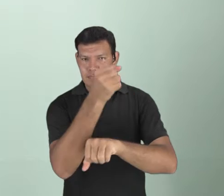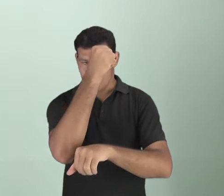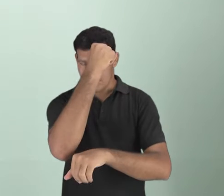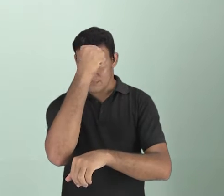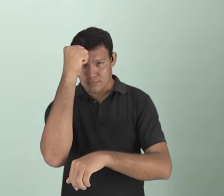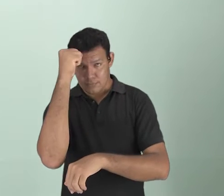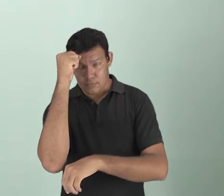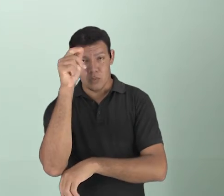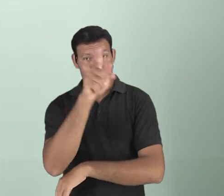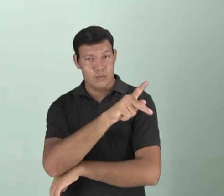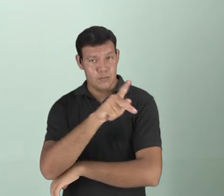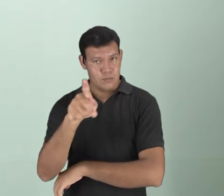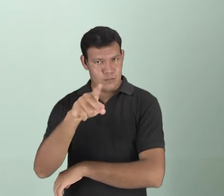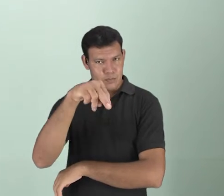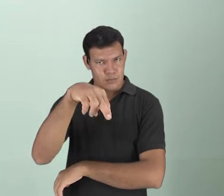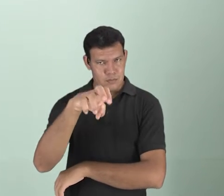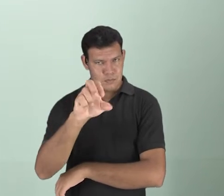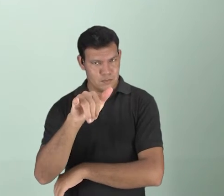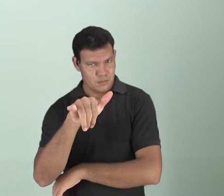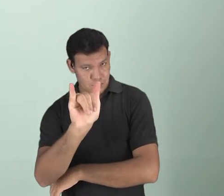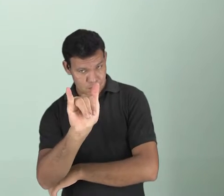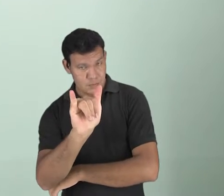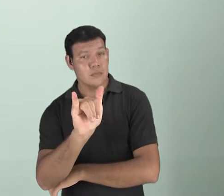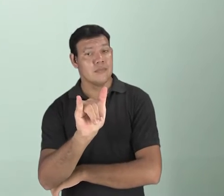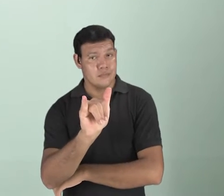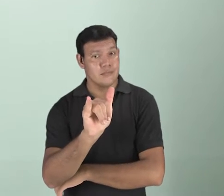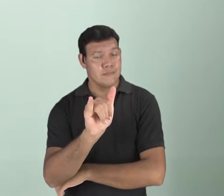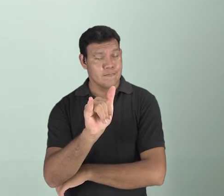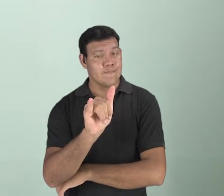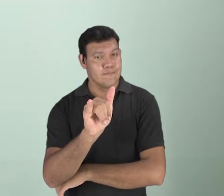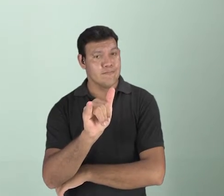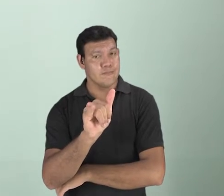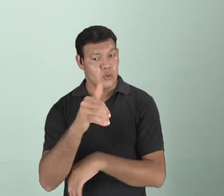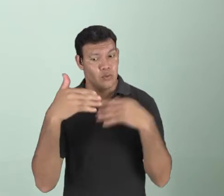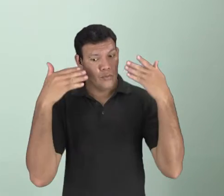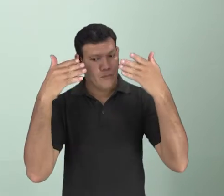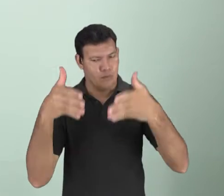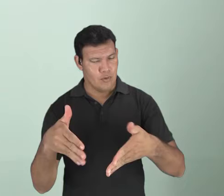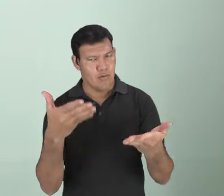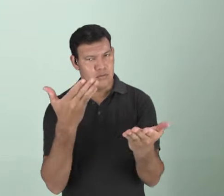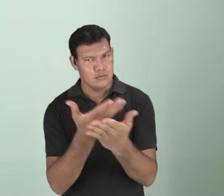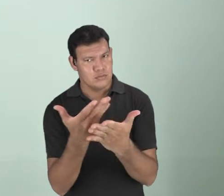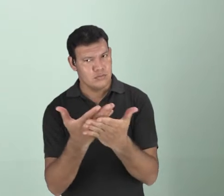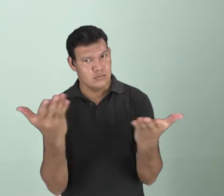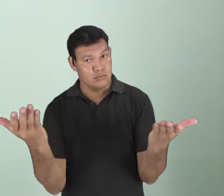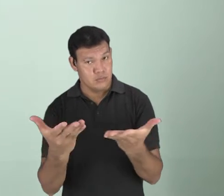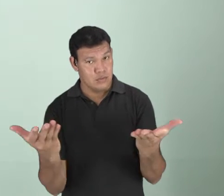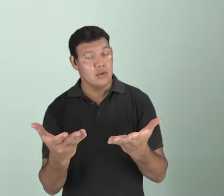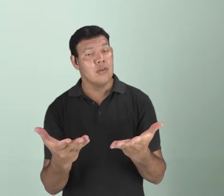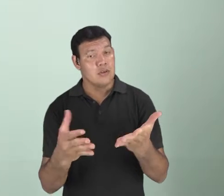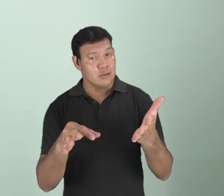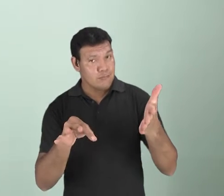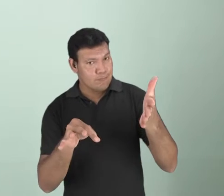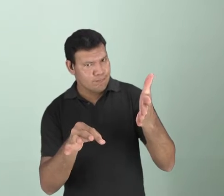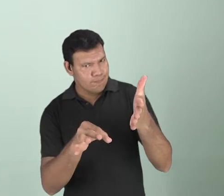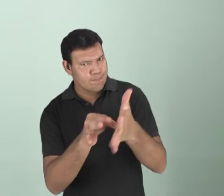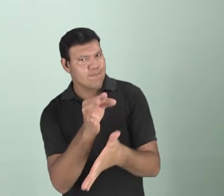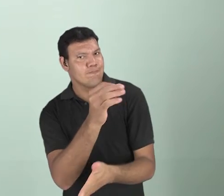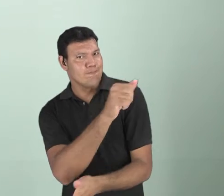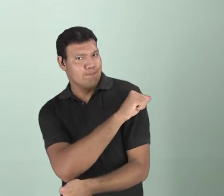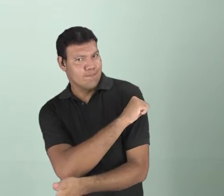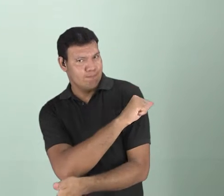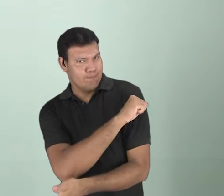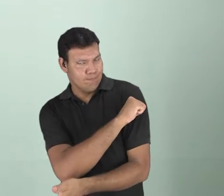Sociologia. Sou o professor Ney Araújo e direciono esta videoaula principalmente para aqueles alunos que